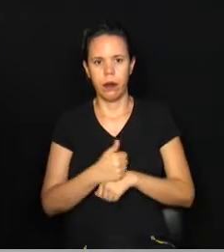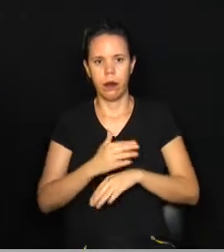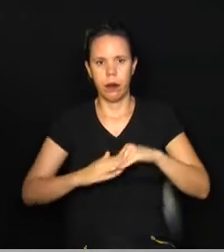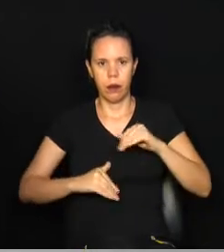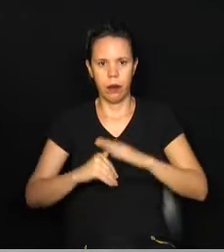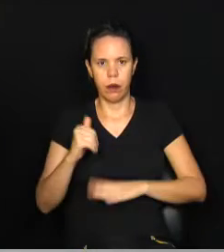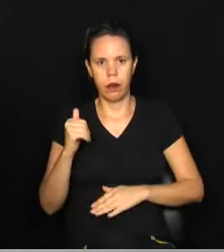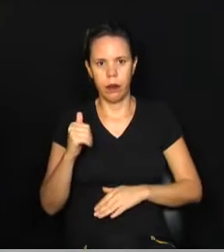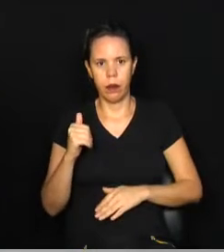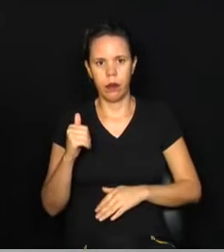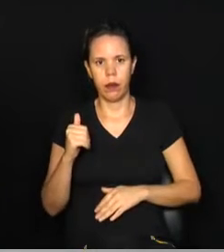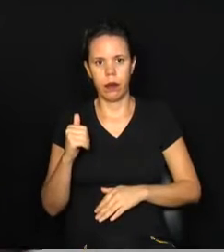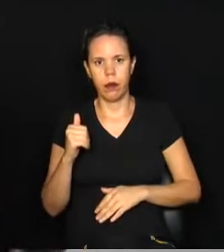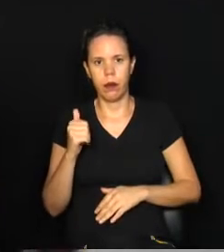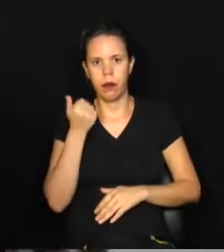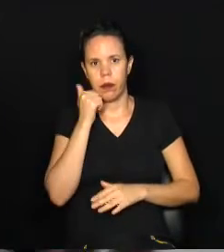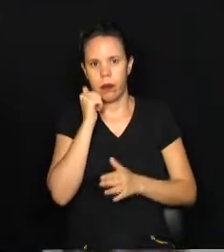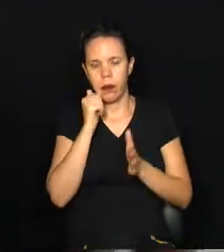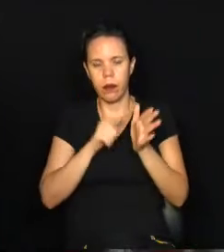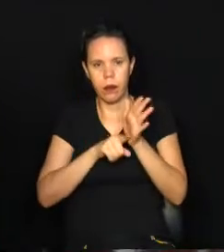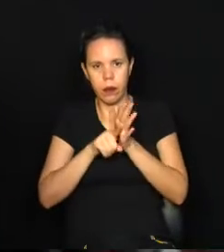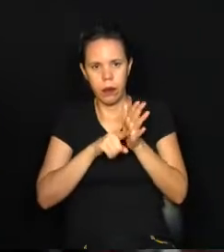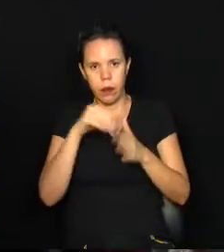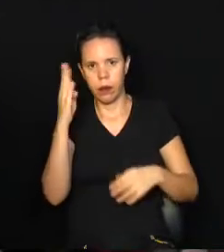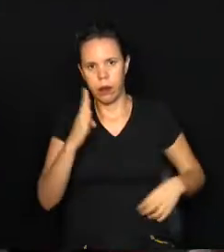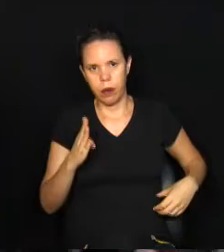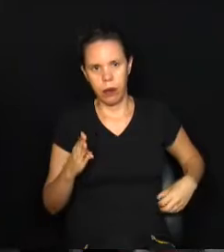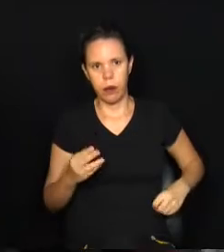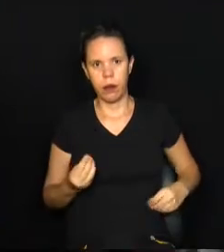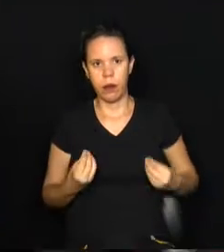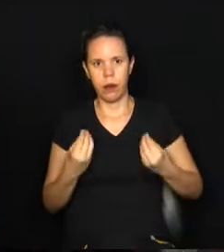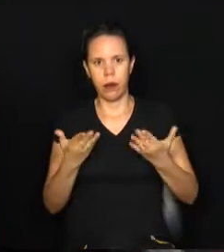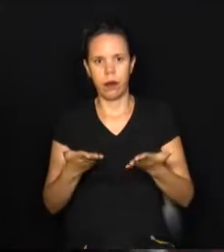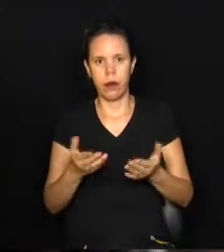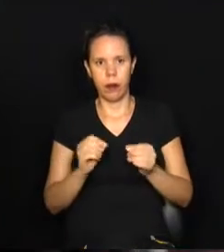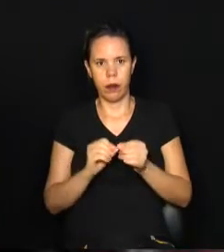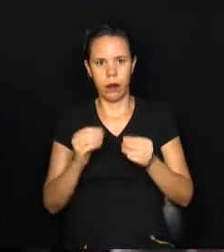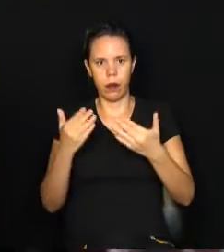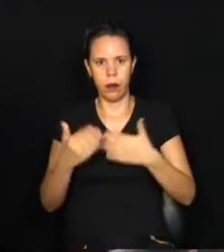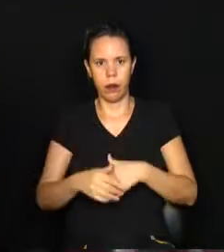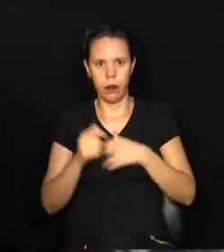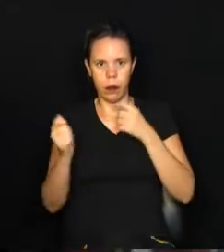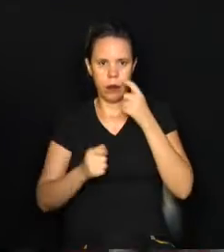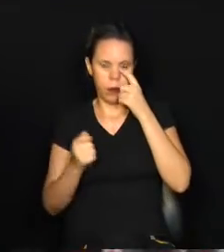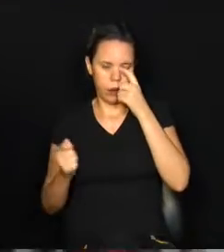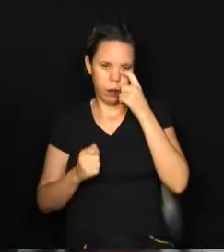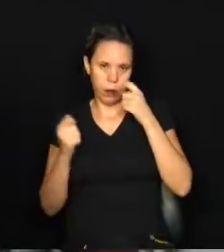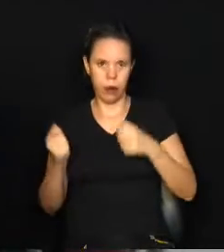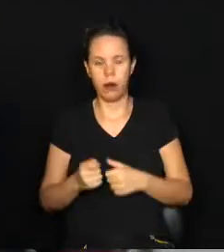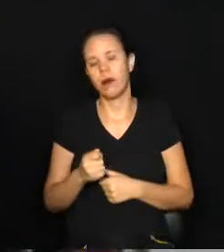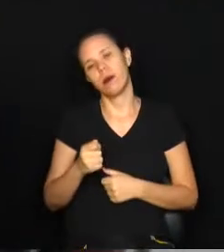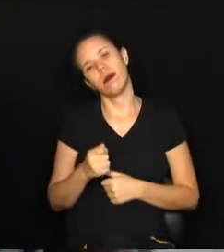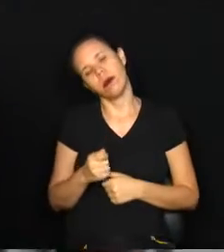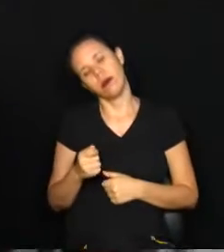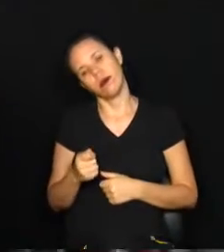óticos científicos do Brasil começaram a prestar prova na Associação Britânica da Ótica. Então, tem toda uma